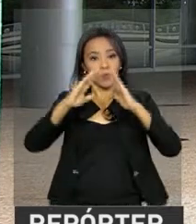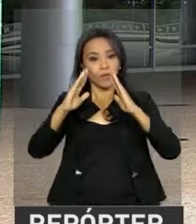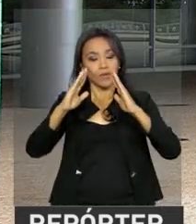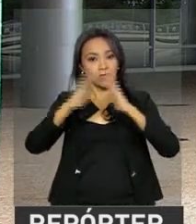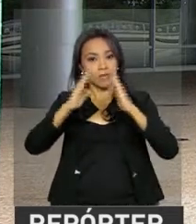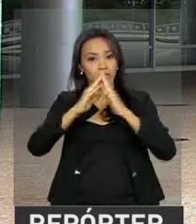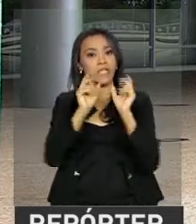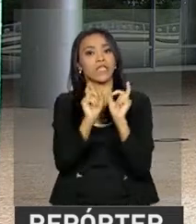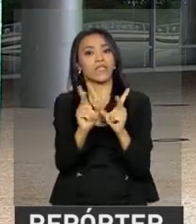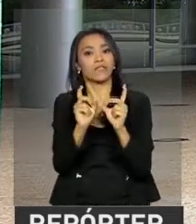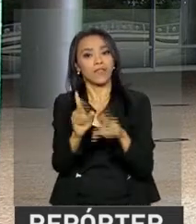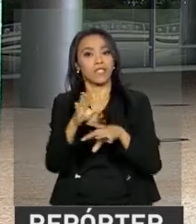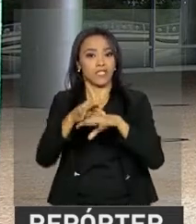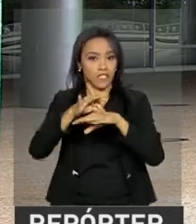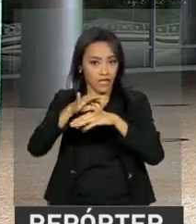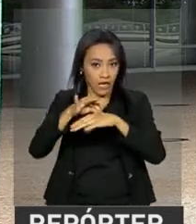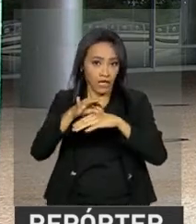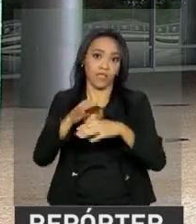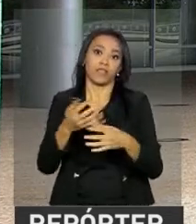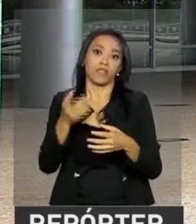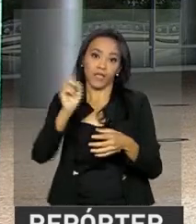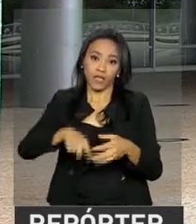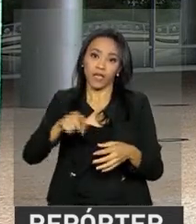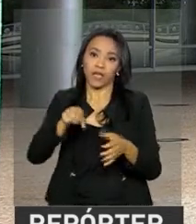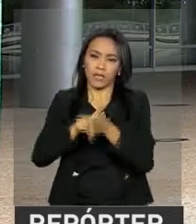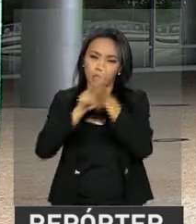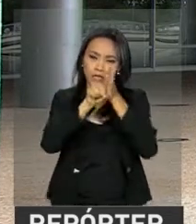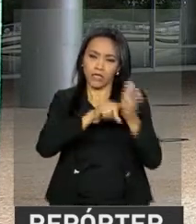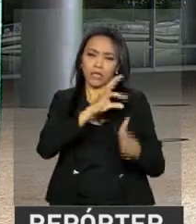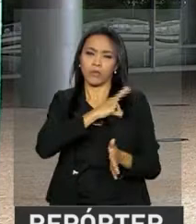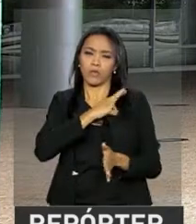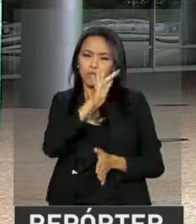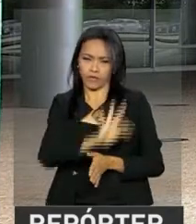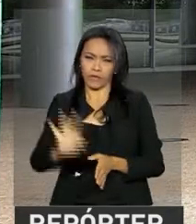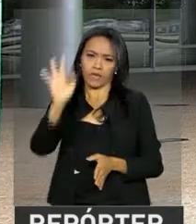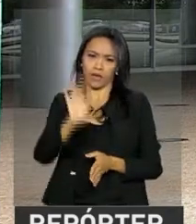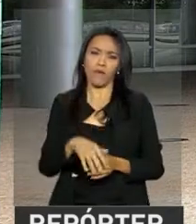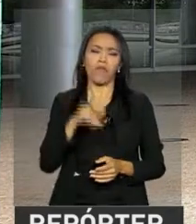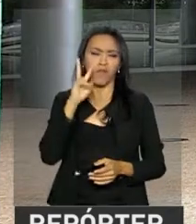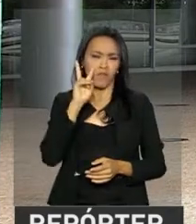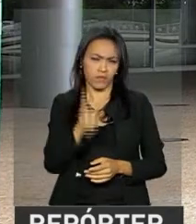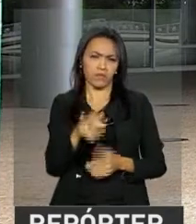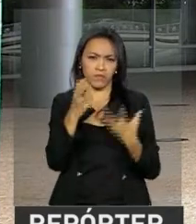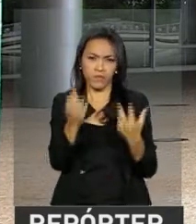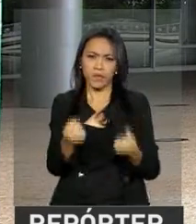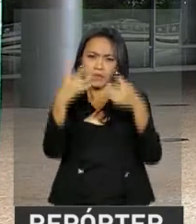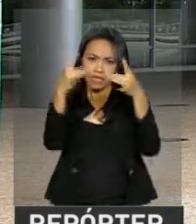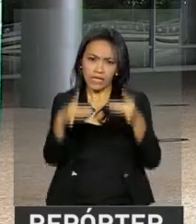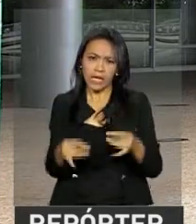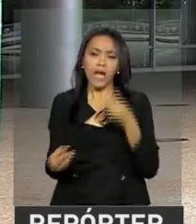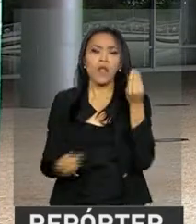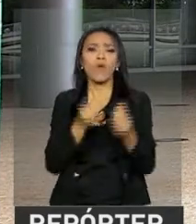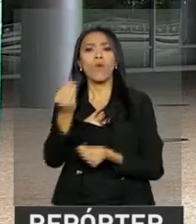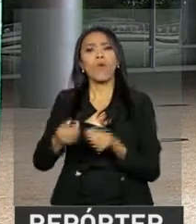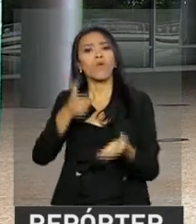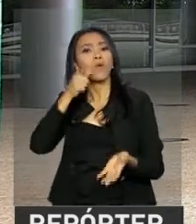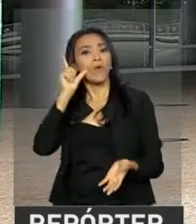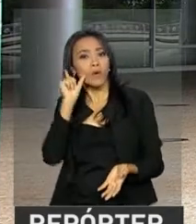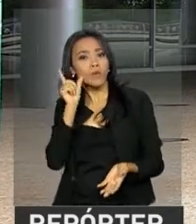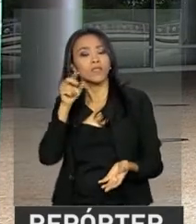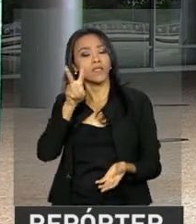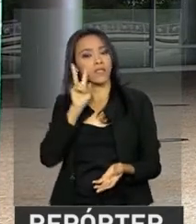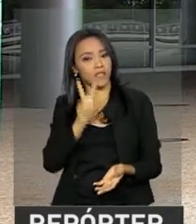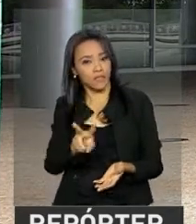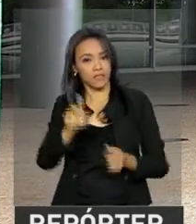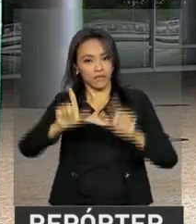nas investigações da operação carniça fraca bom vamos ver todos os detalhes aí com relação a esse dia de ontem à final de semana na reportagem